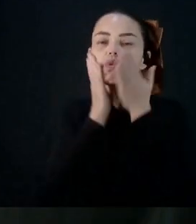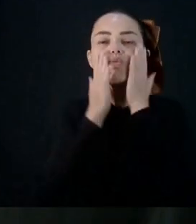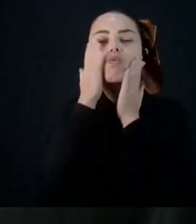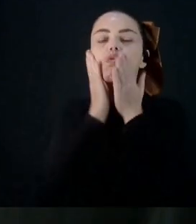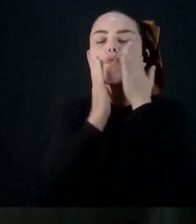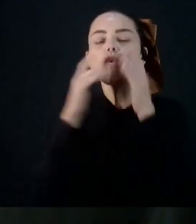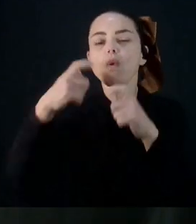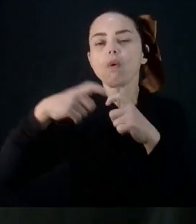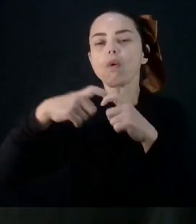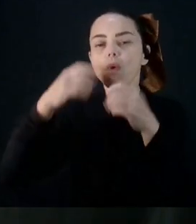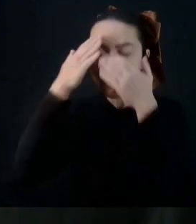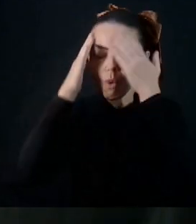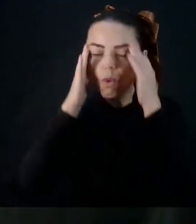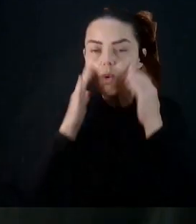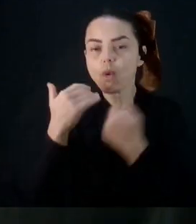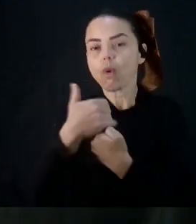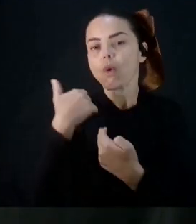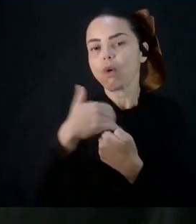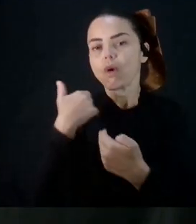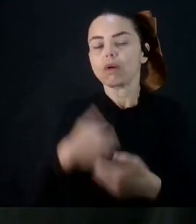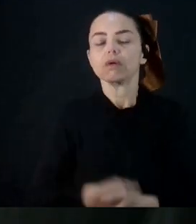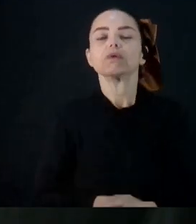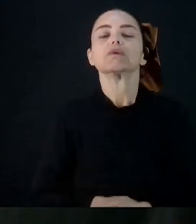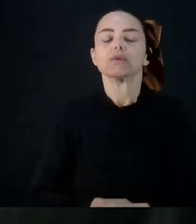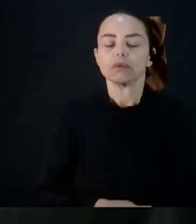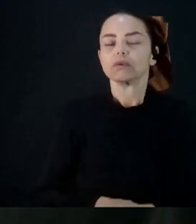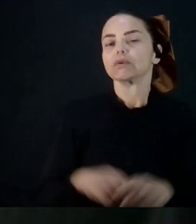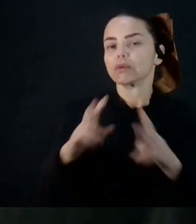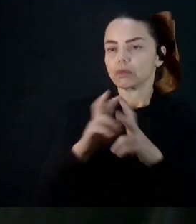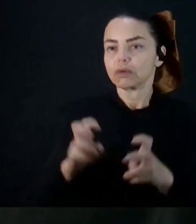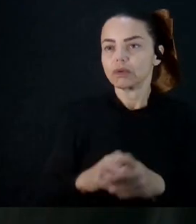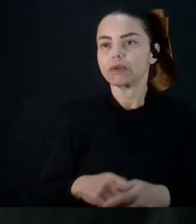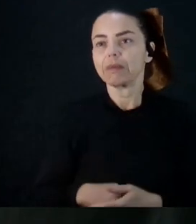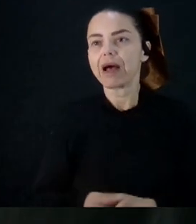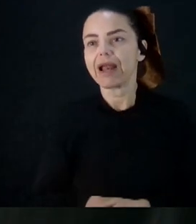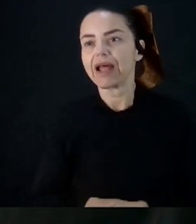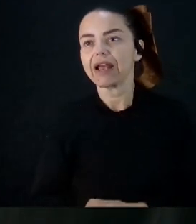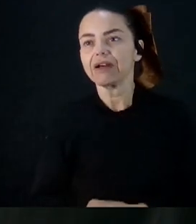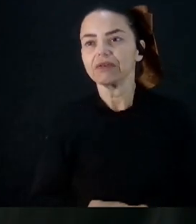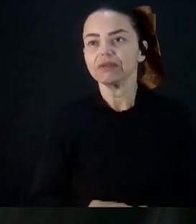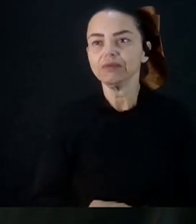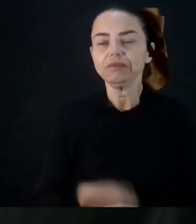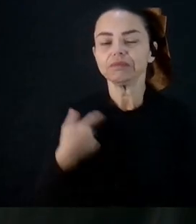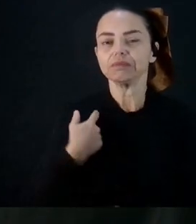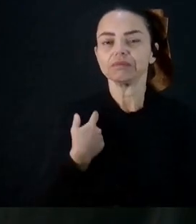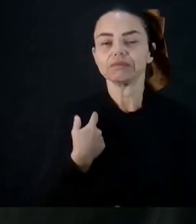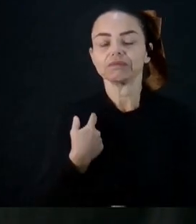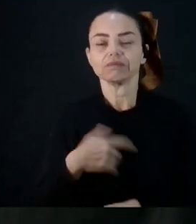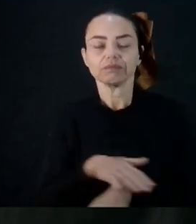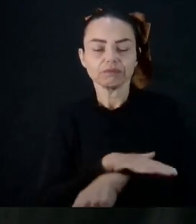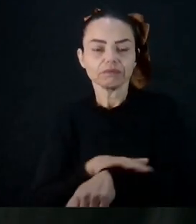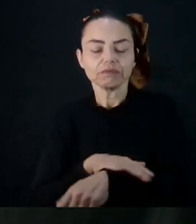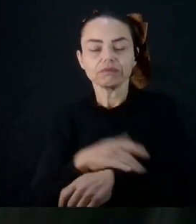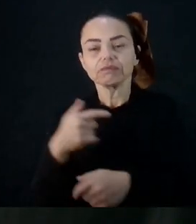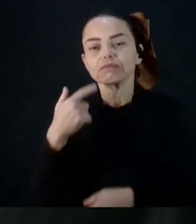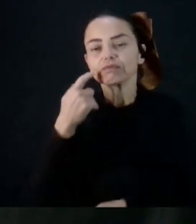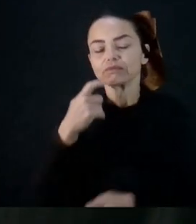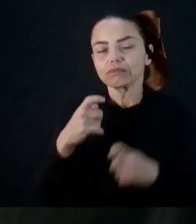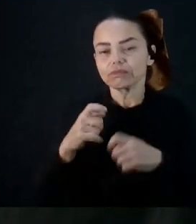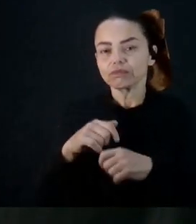nos orientou aqui, falando sobre os impactos na pele dessa criança, passando aí